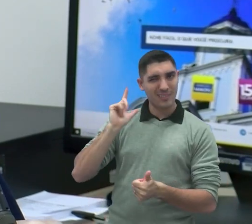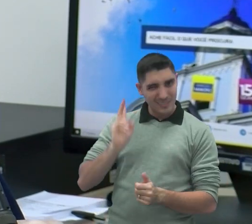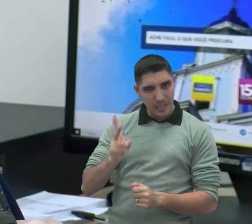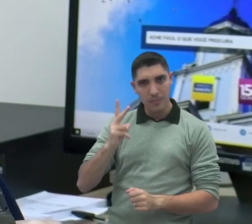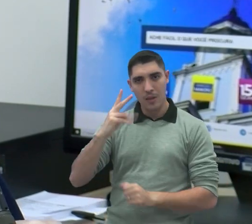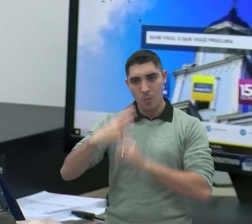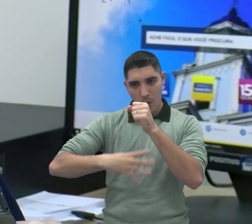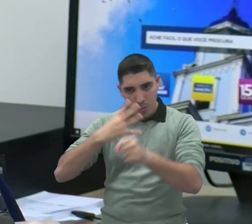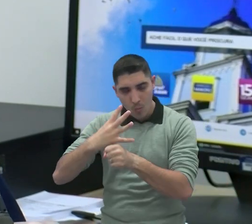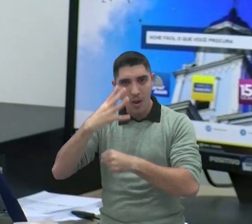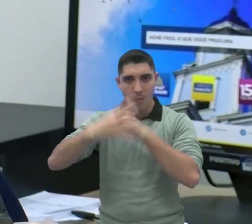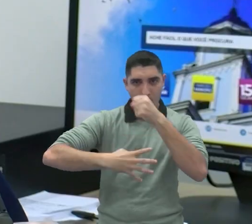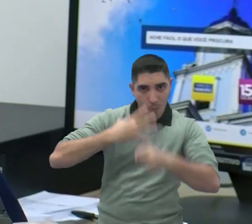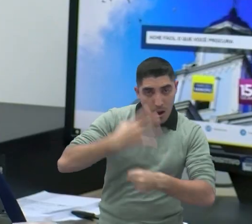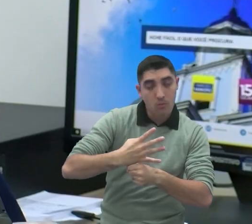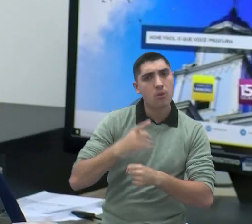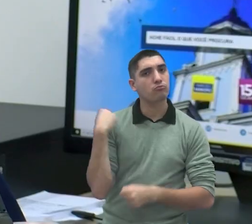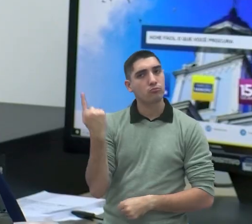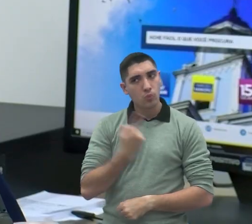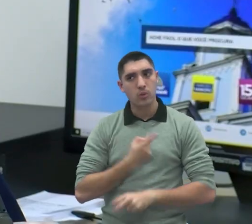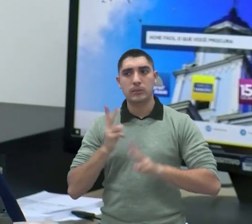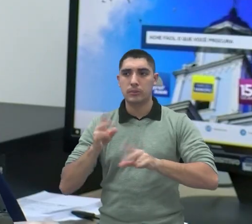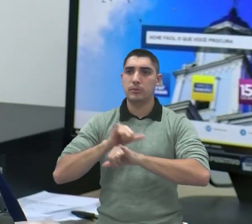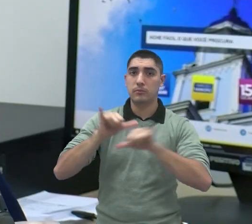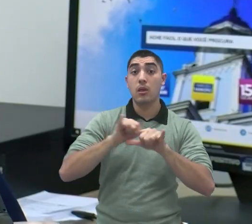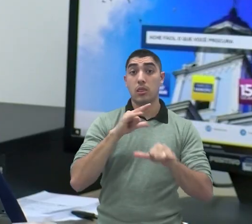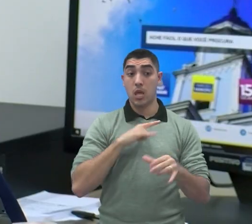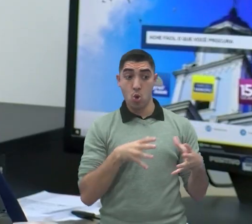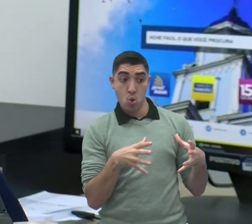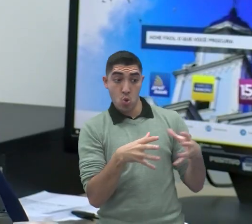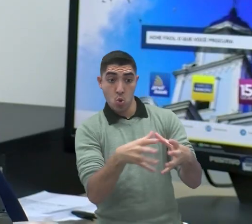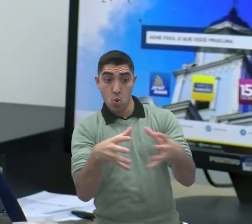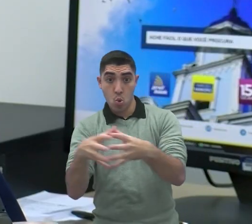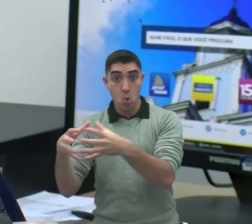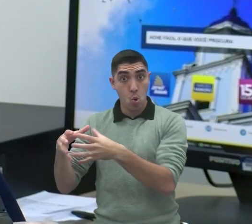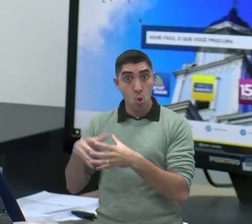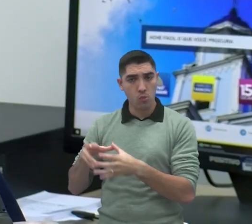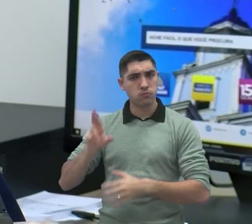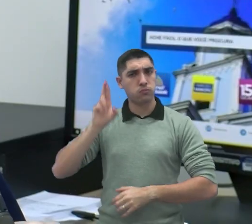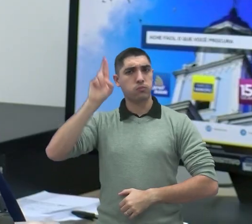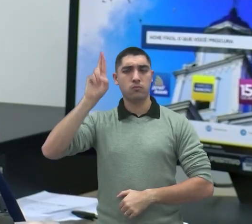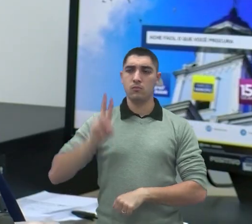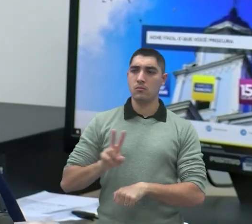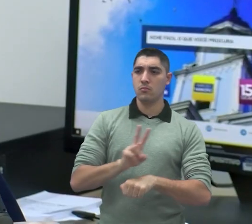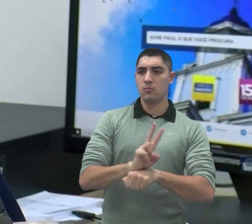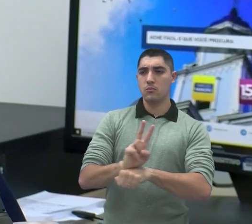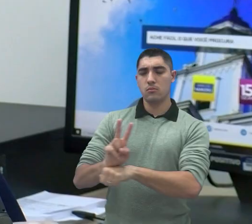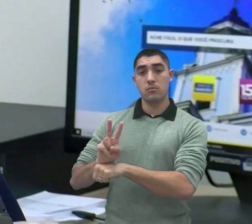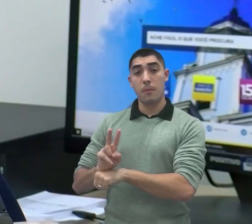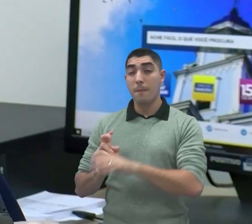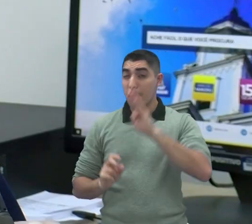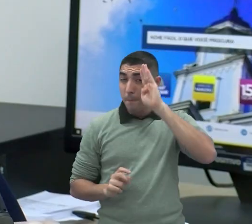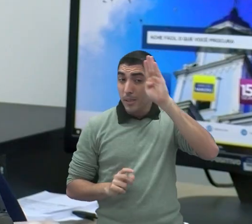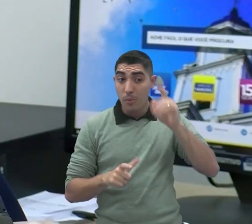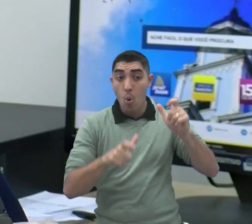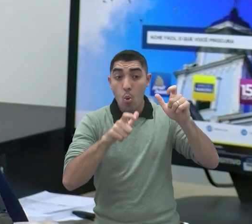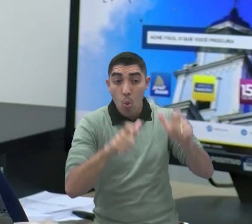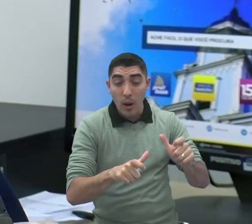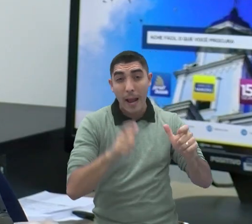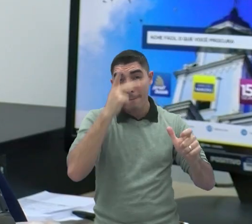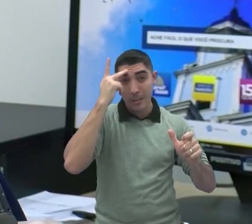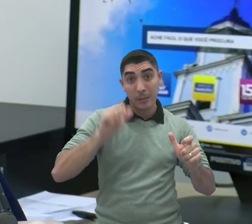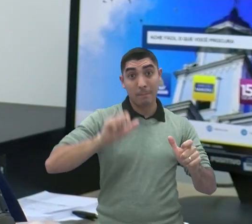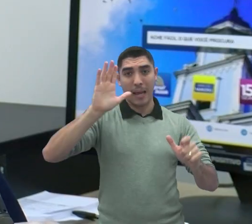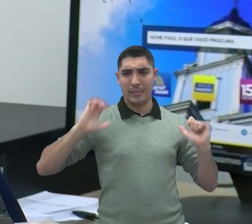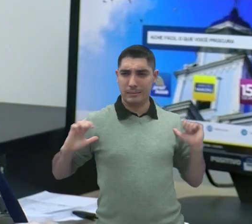de 4 em 4 anos, a gente também intensifica nossas ações. Então estamos com equipes ampliadas para fazer o monitoramento, principalmente em áreas